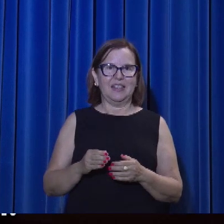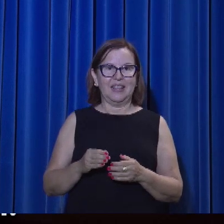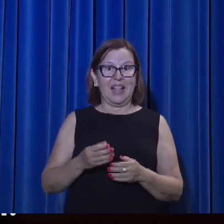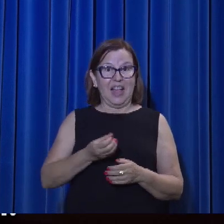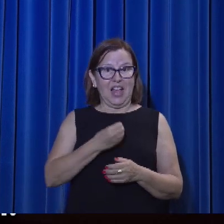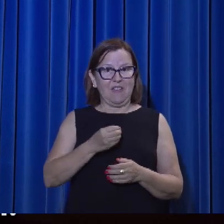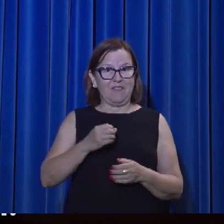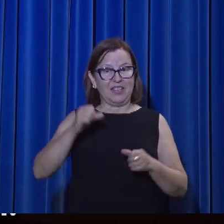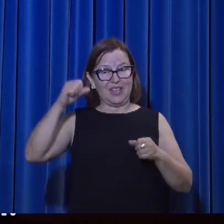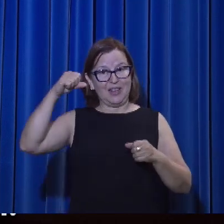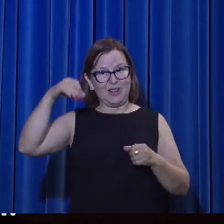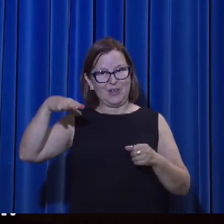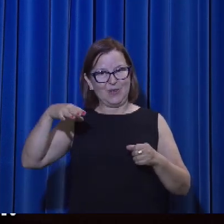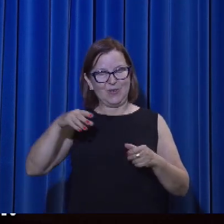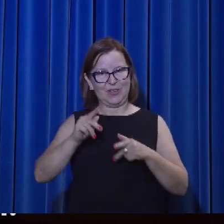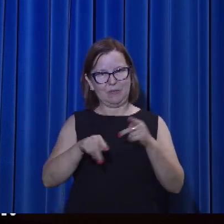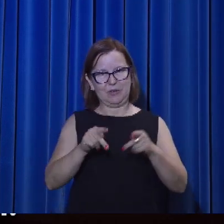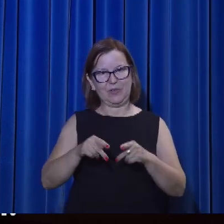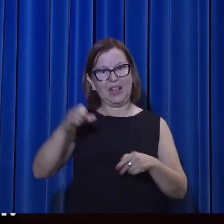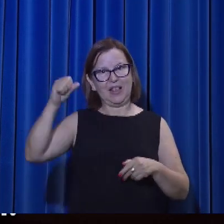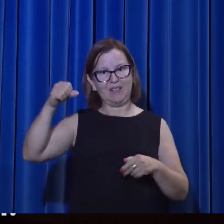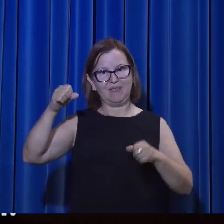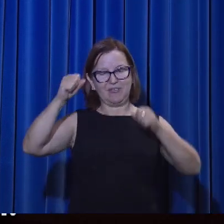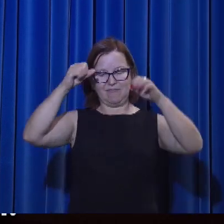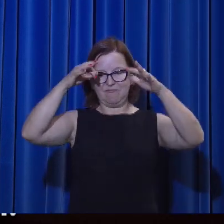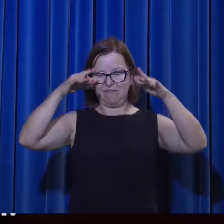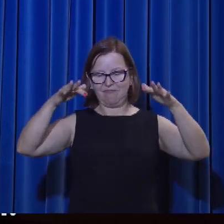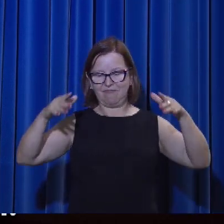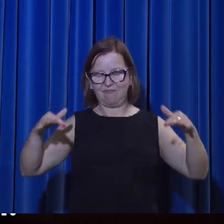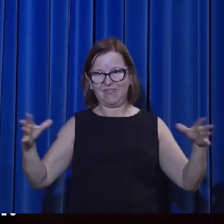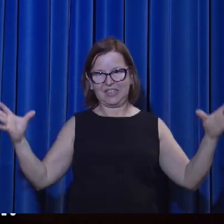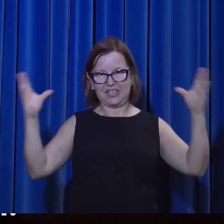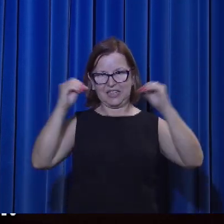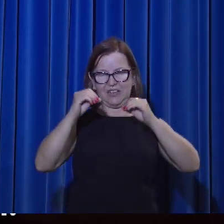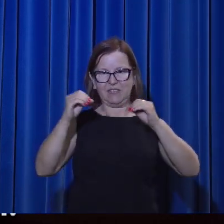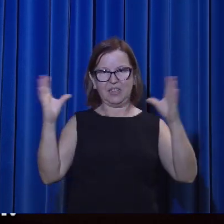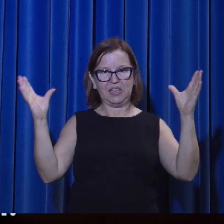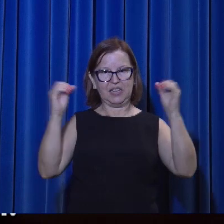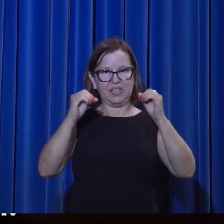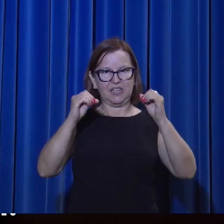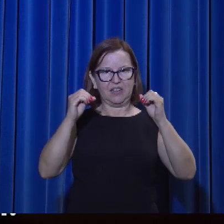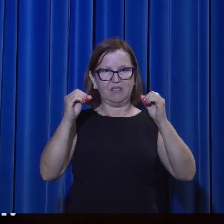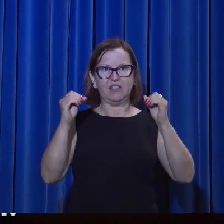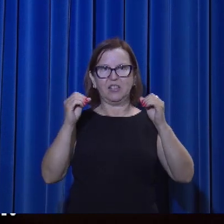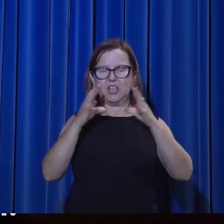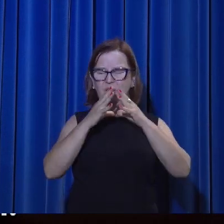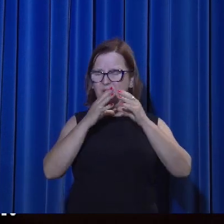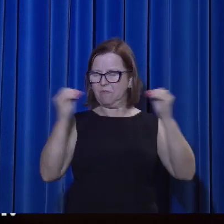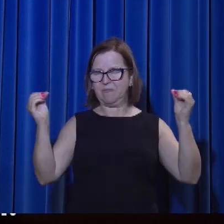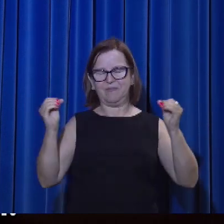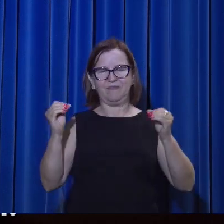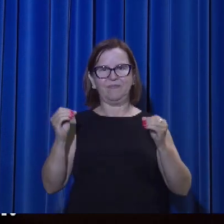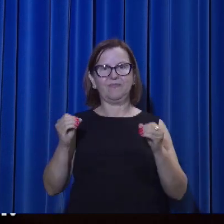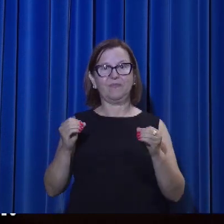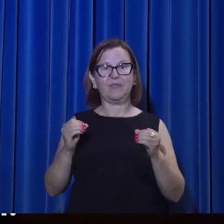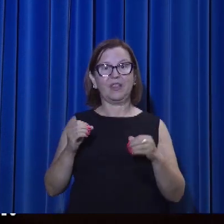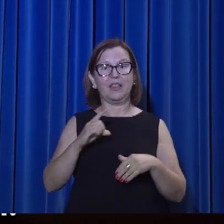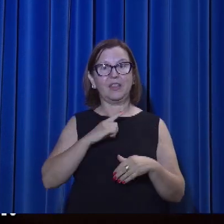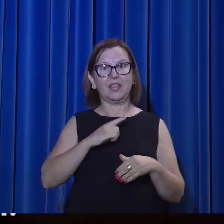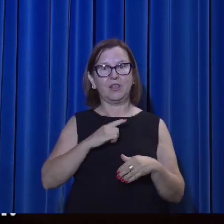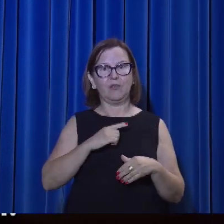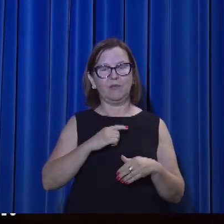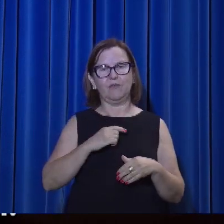luz resplandece nas trevas, e as trevas não prevaleceram contra ela. Houve um homem enviado por